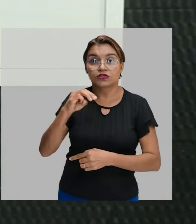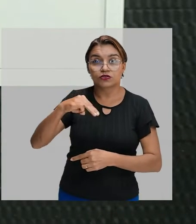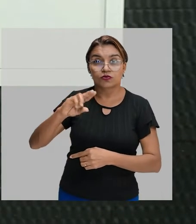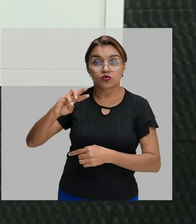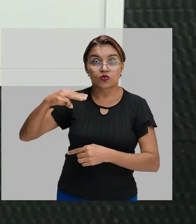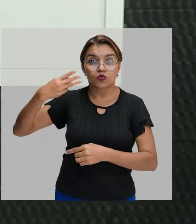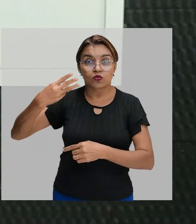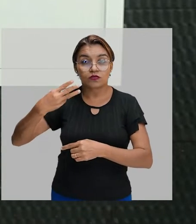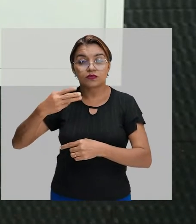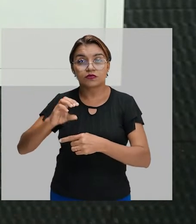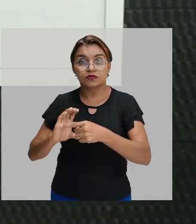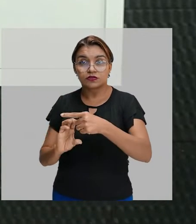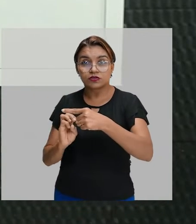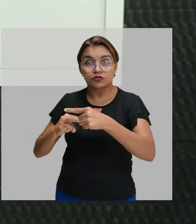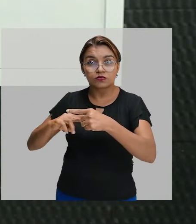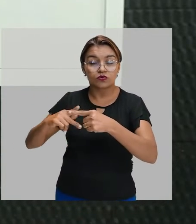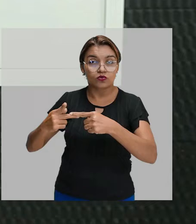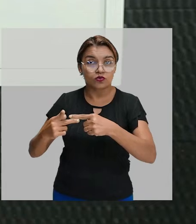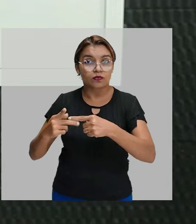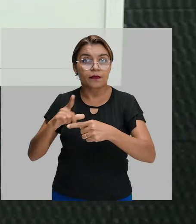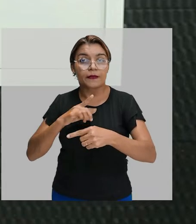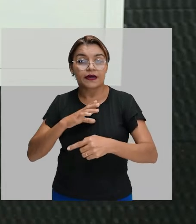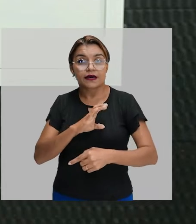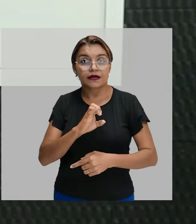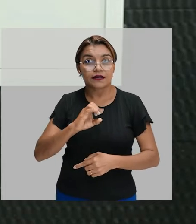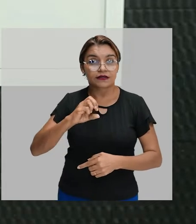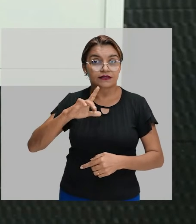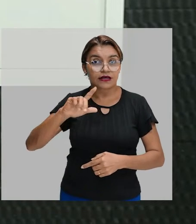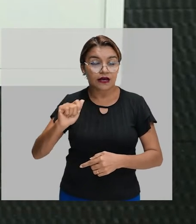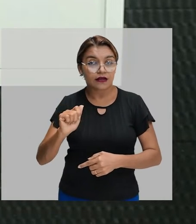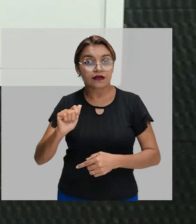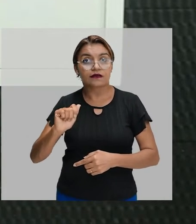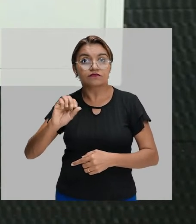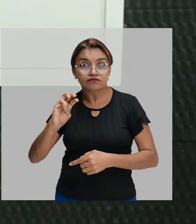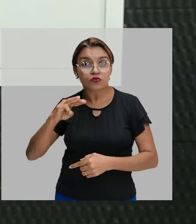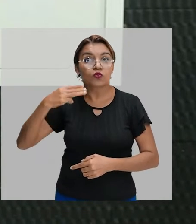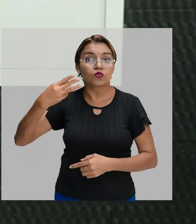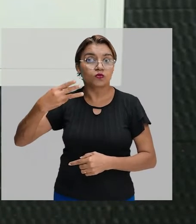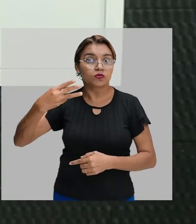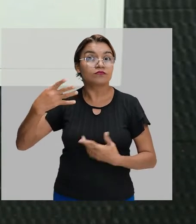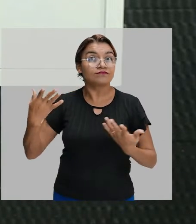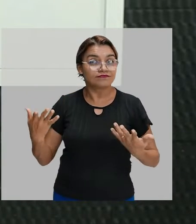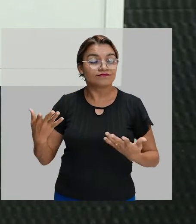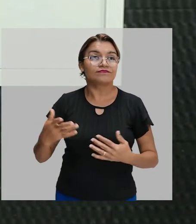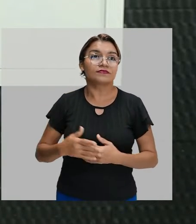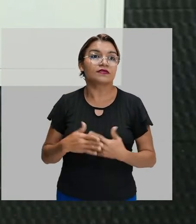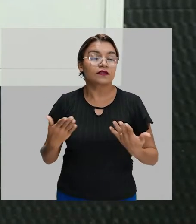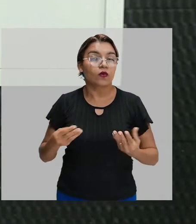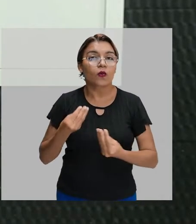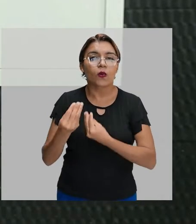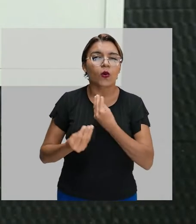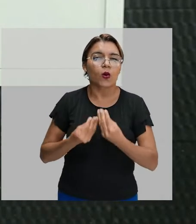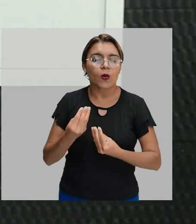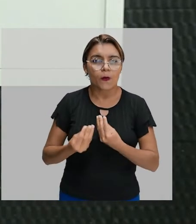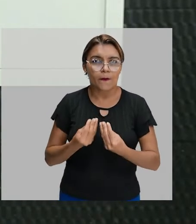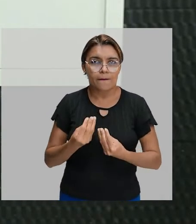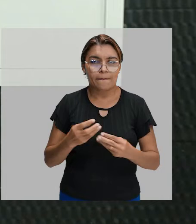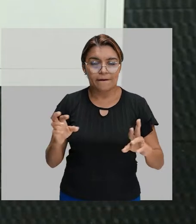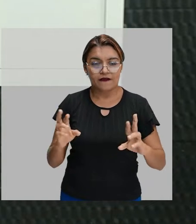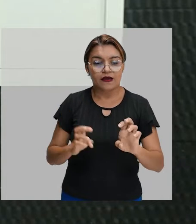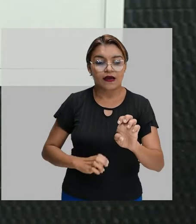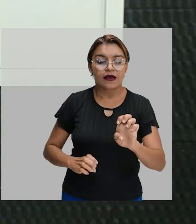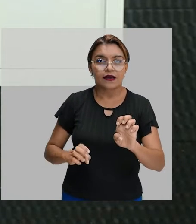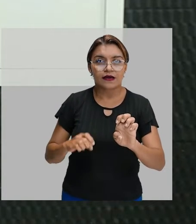hora baixa você pegar esse cara e elevar o corpo então o que que você vai fazer essa escala se você for